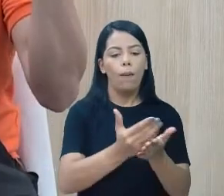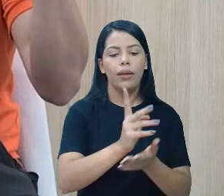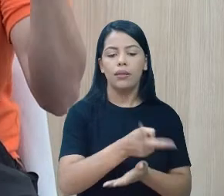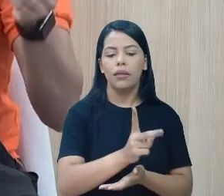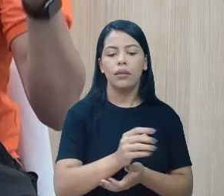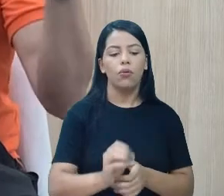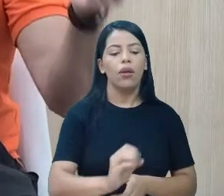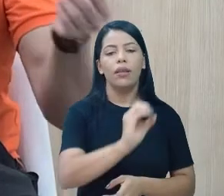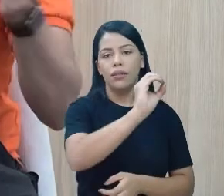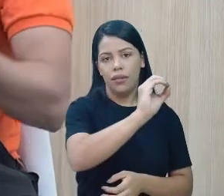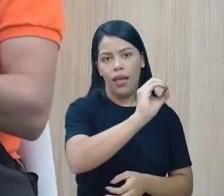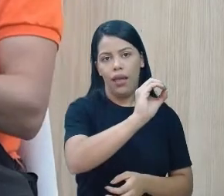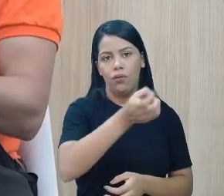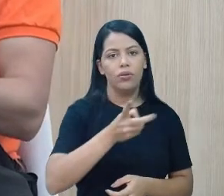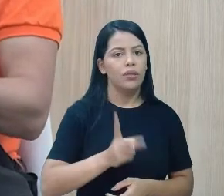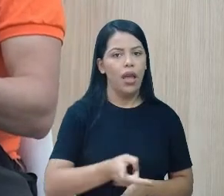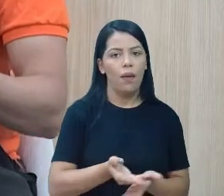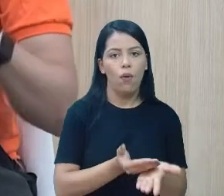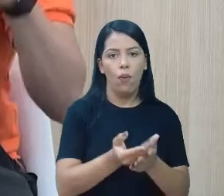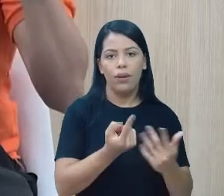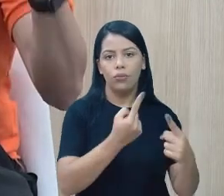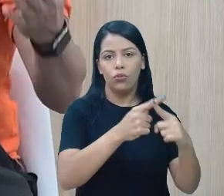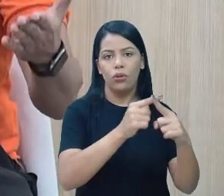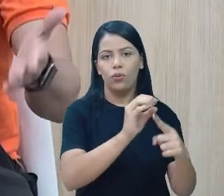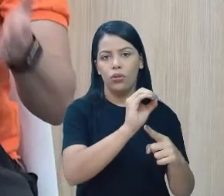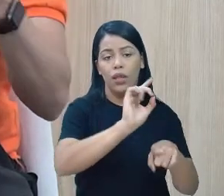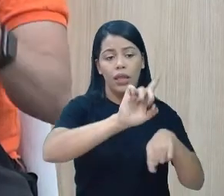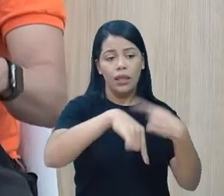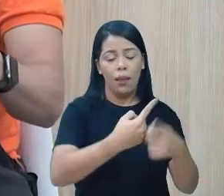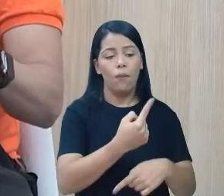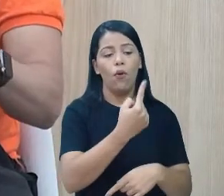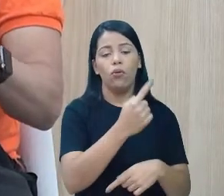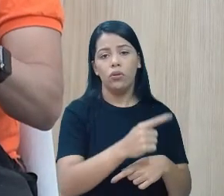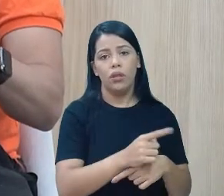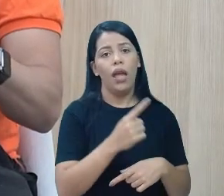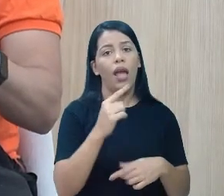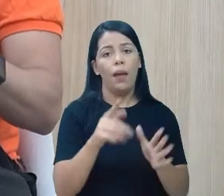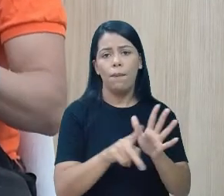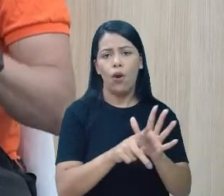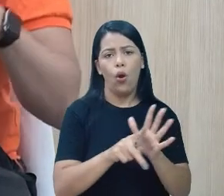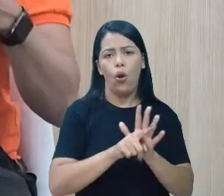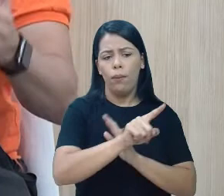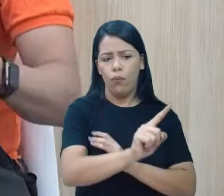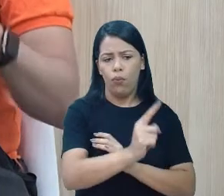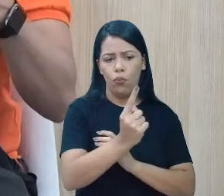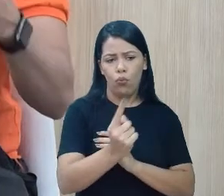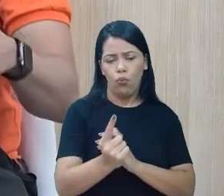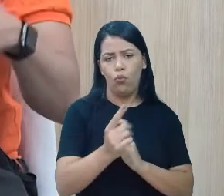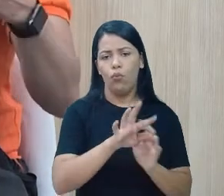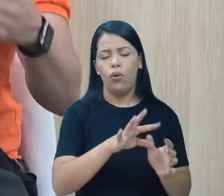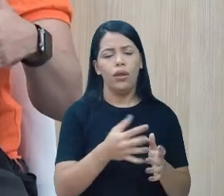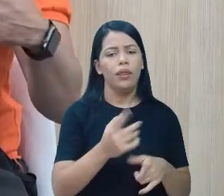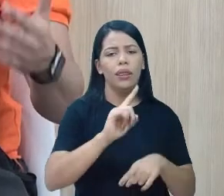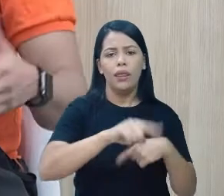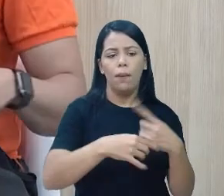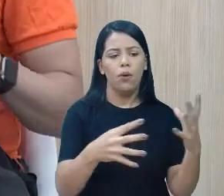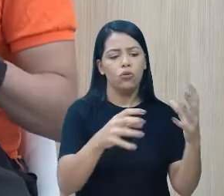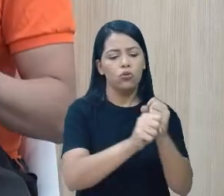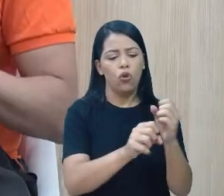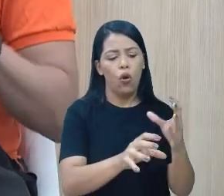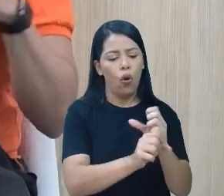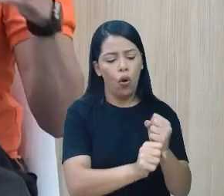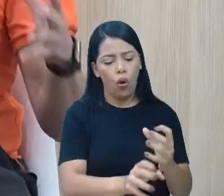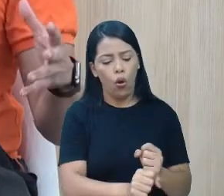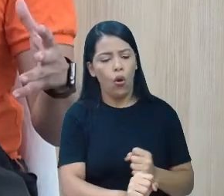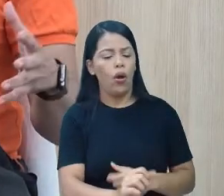começar multiplicando esse número por 0. E o próximo número vai ser ele mesmo, tá? E depois é só você somando aí, por exemplo, os